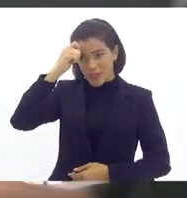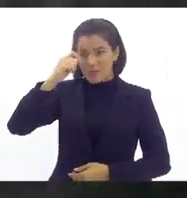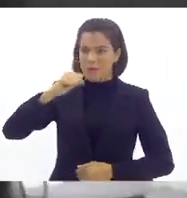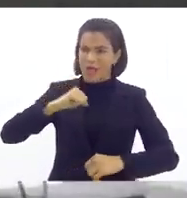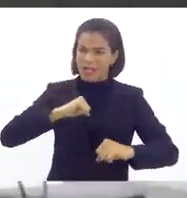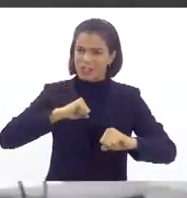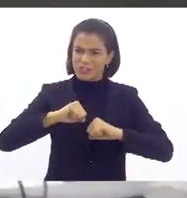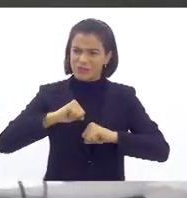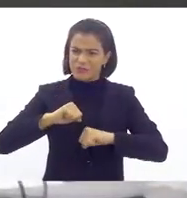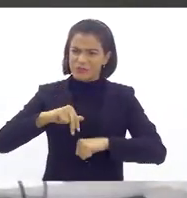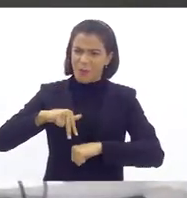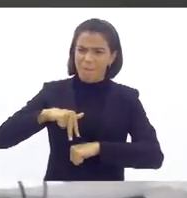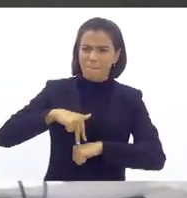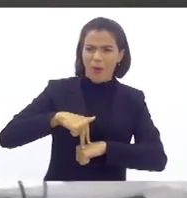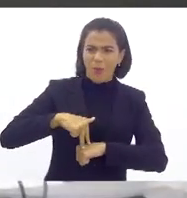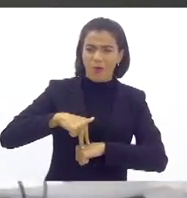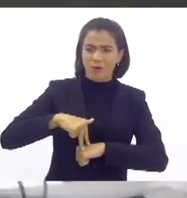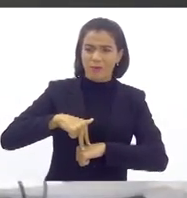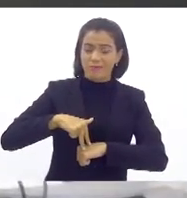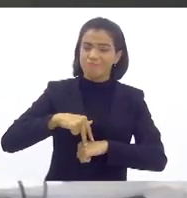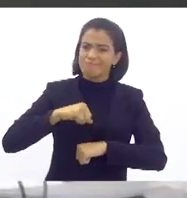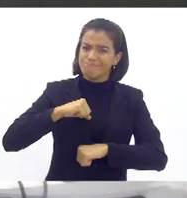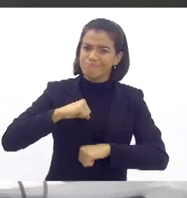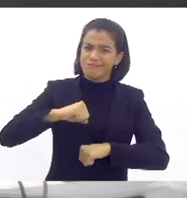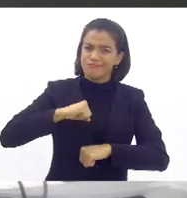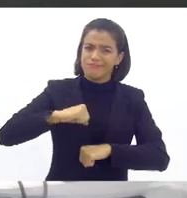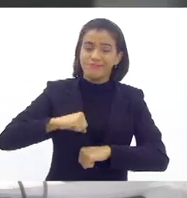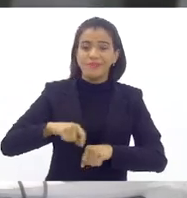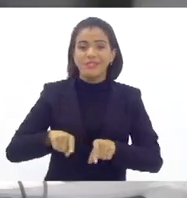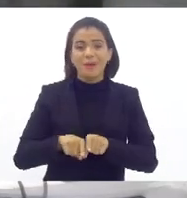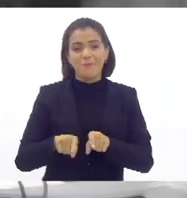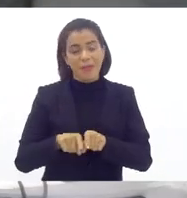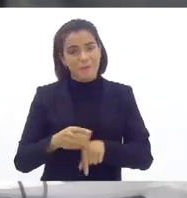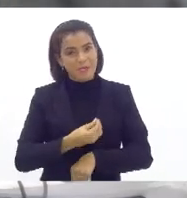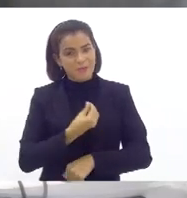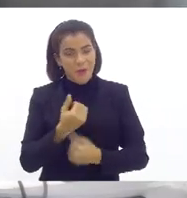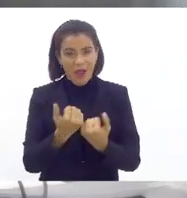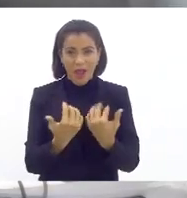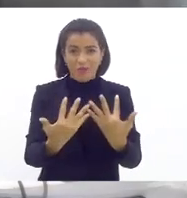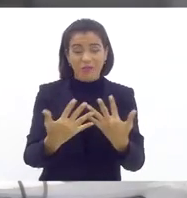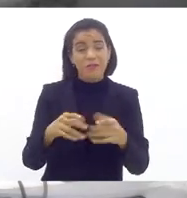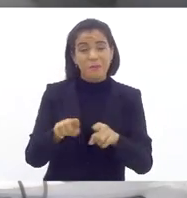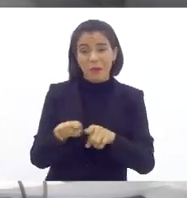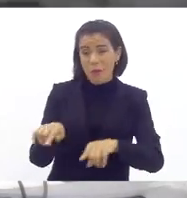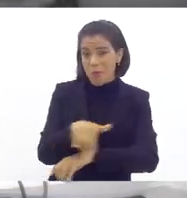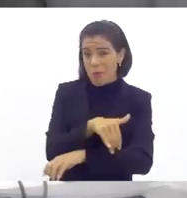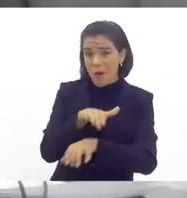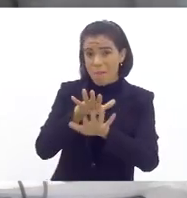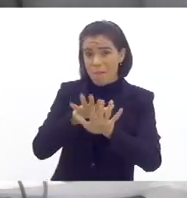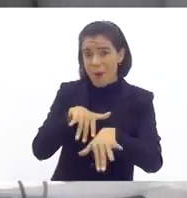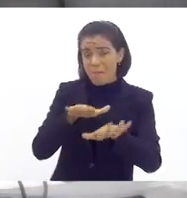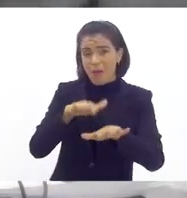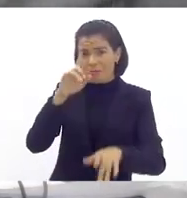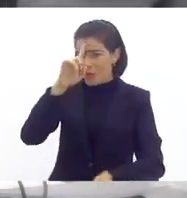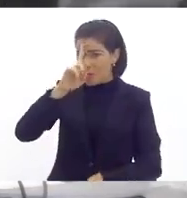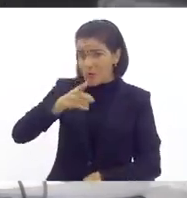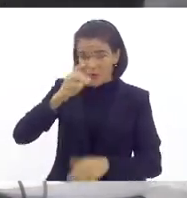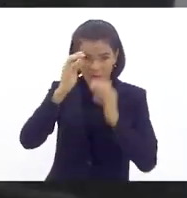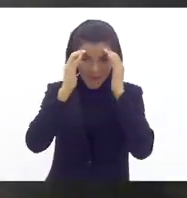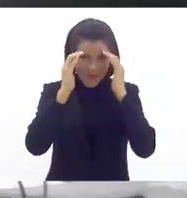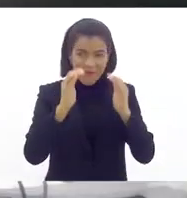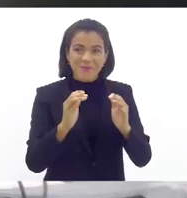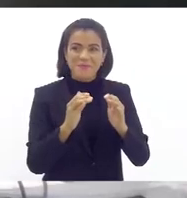militante, participou de várias audiências e várias ações nas ruas, pelo cumpra-se de